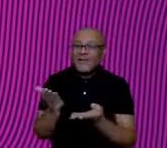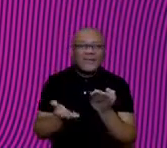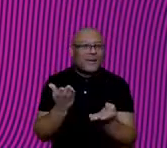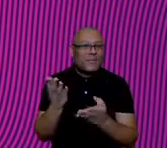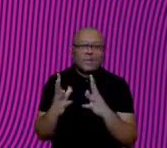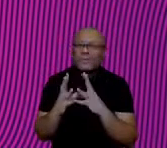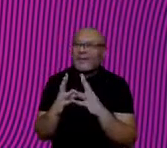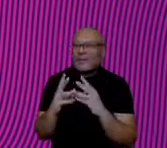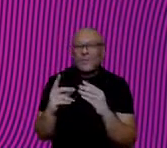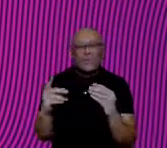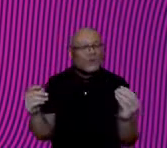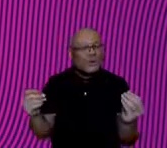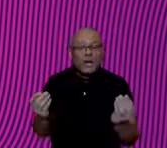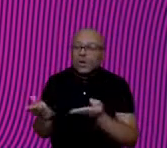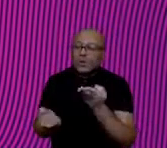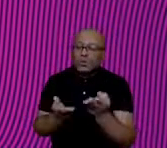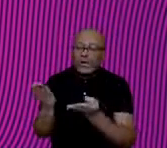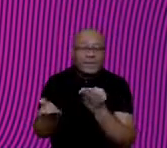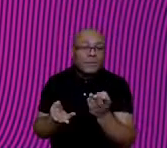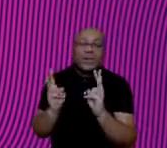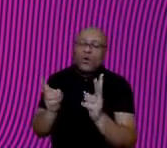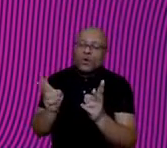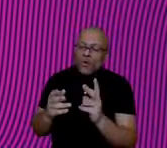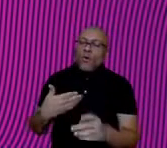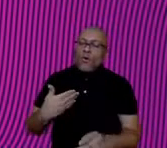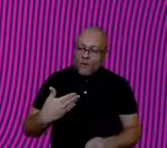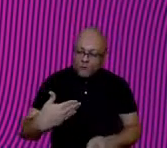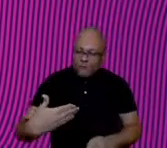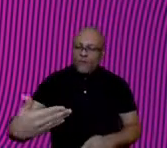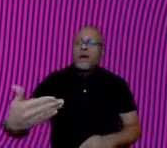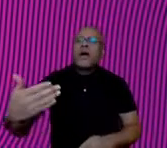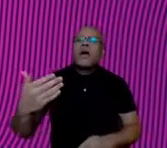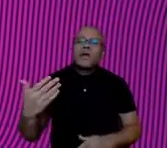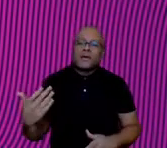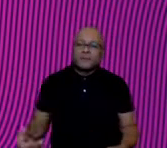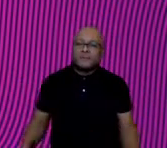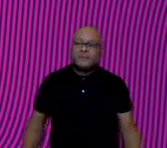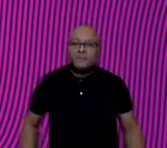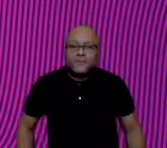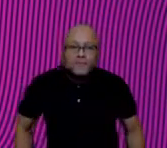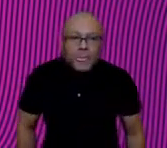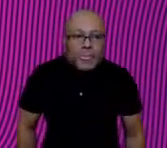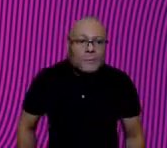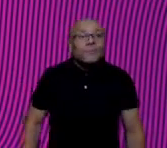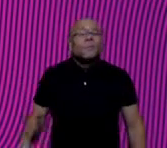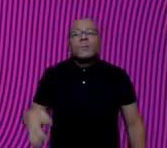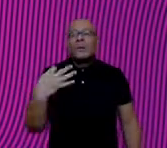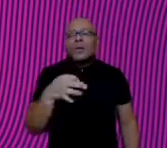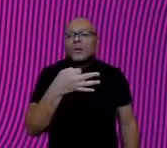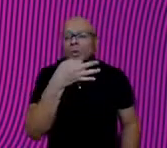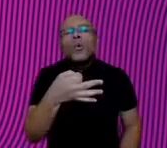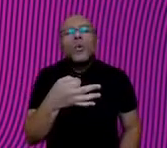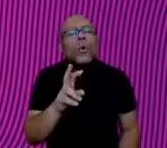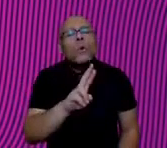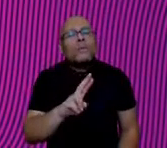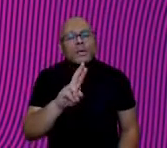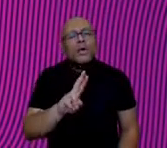tratamento sintomático vai chegar a fases mais avançadas. E nesse sentido, a incorporação